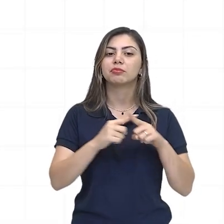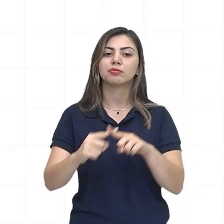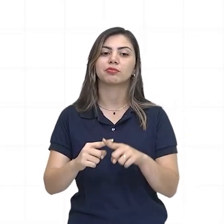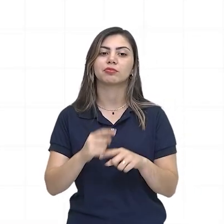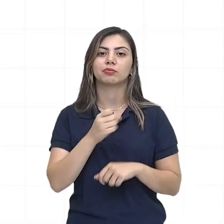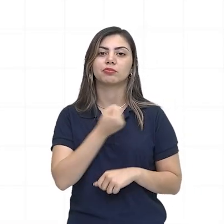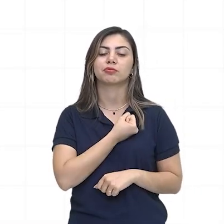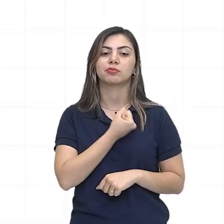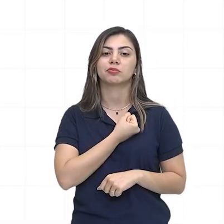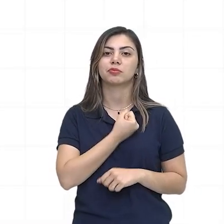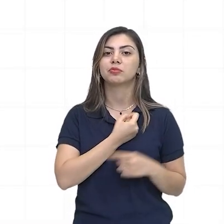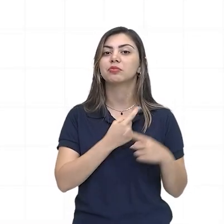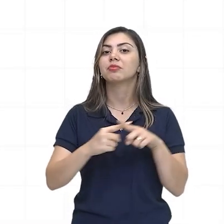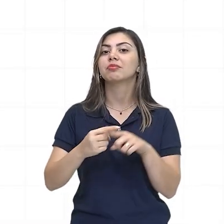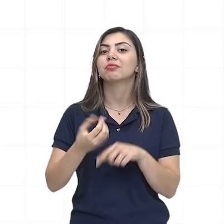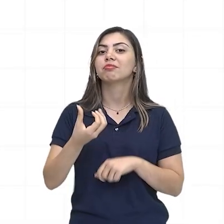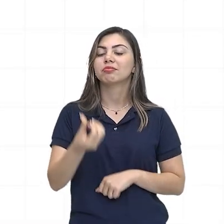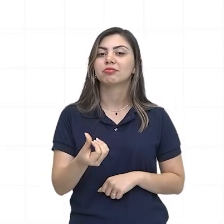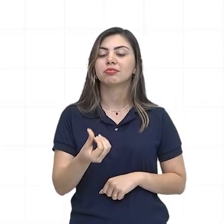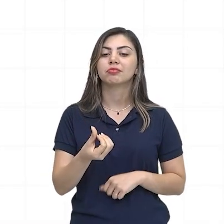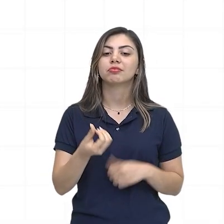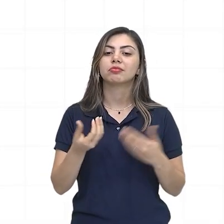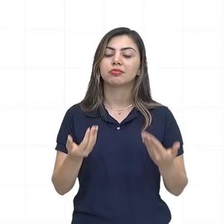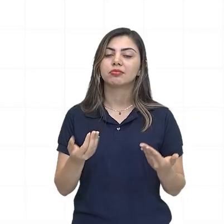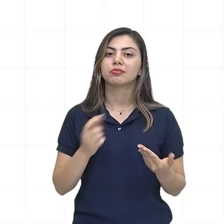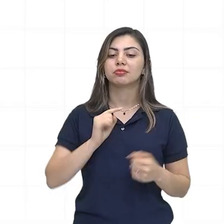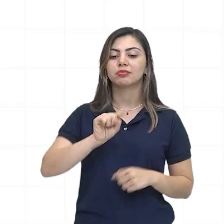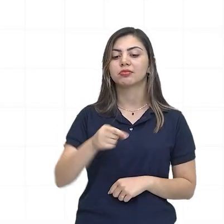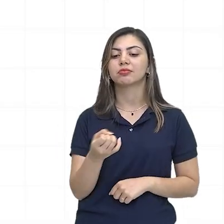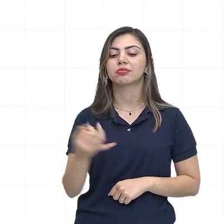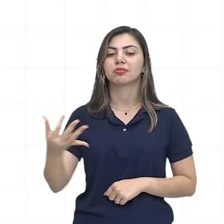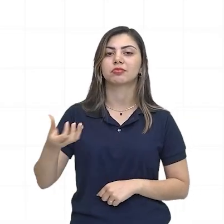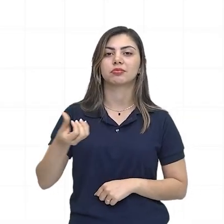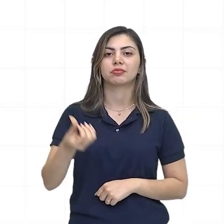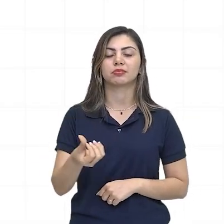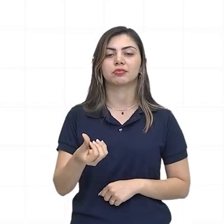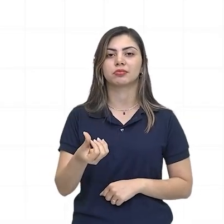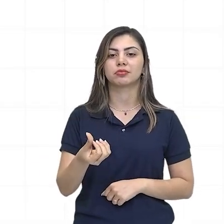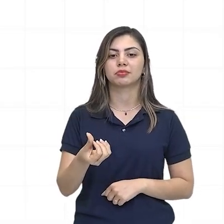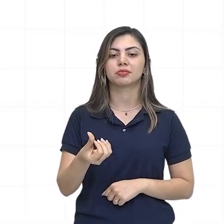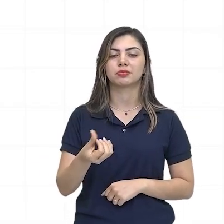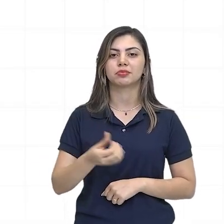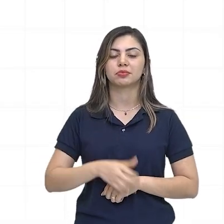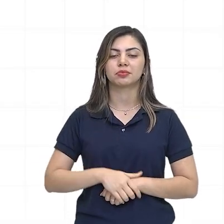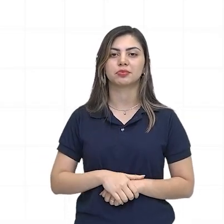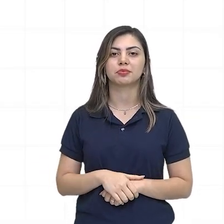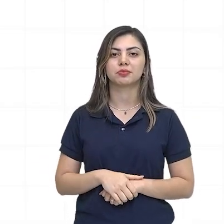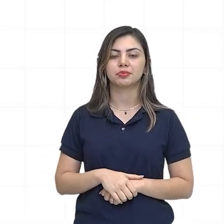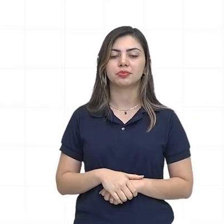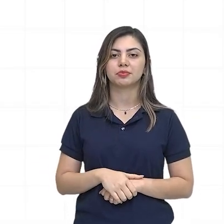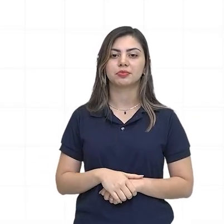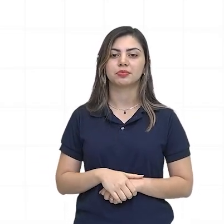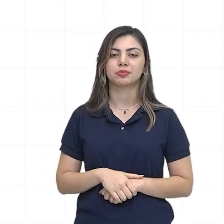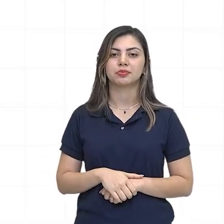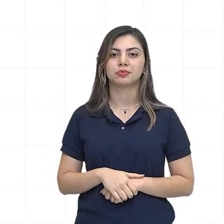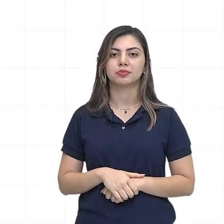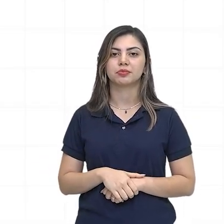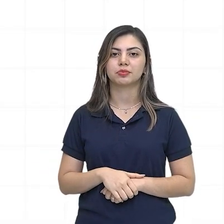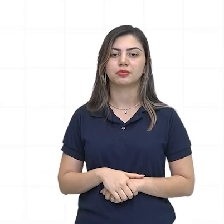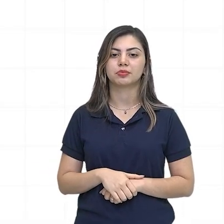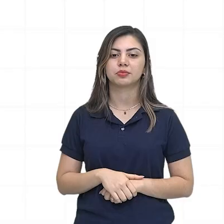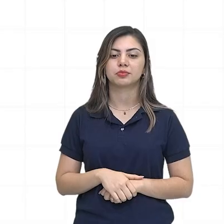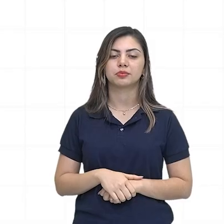mesmo 6 vezes, então ele vai apresentar 6 casas decimais, já que cada um dos fatores tem uma casa